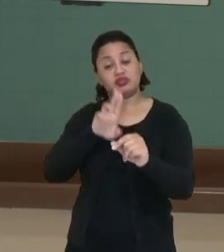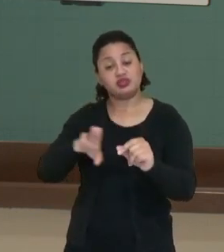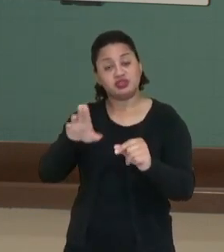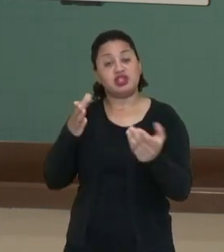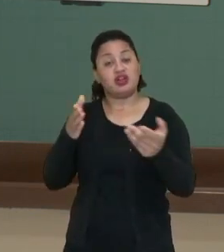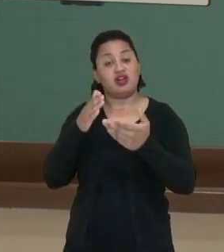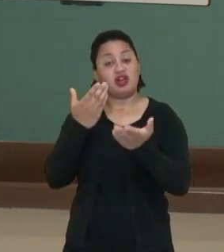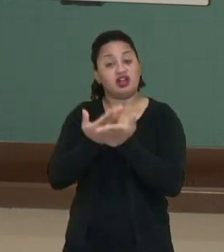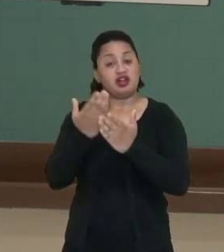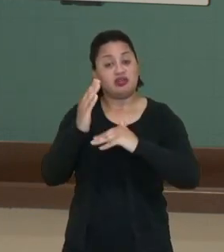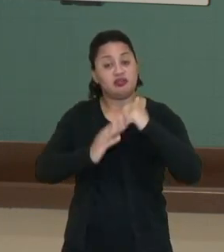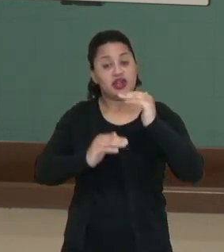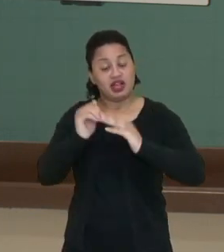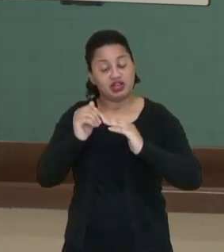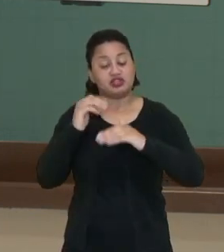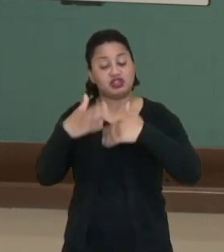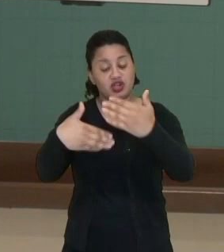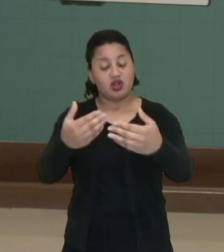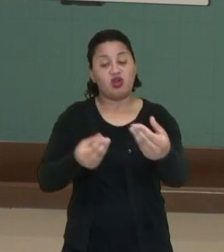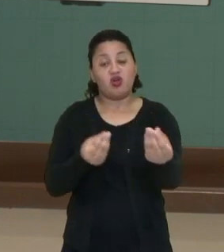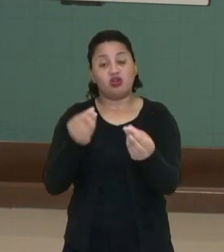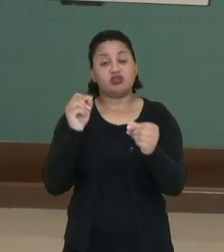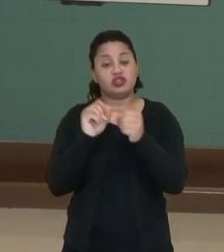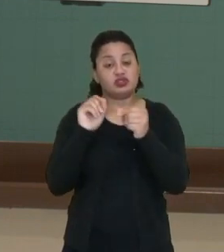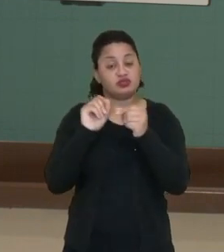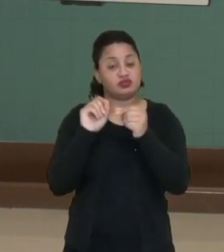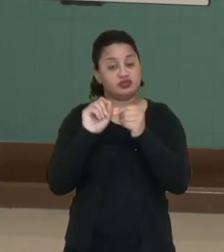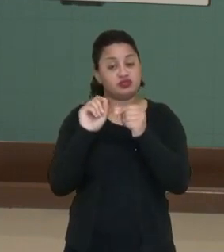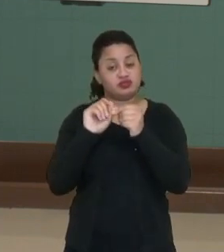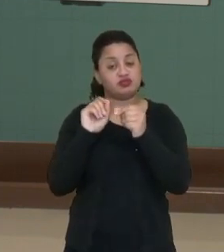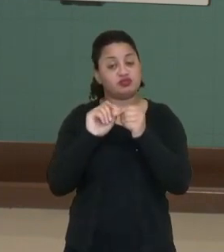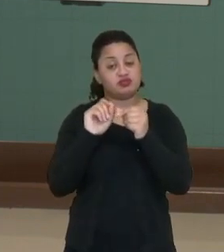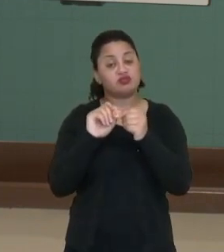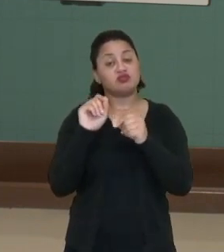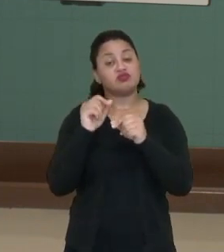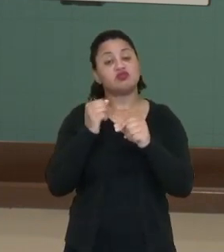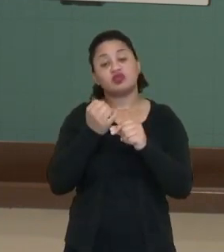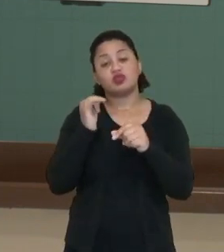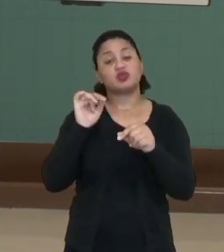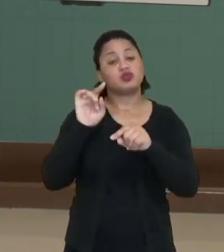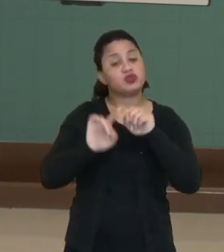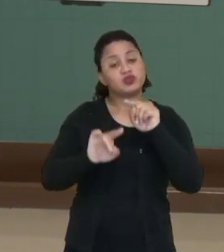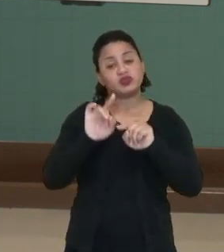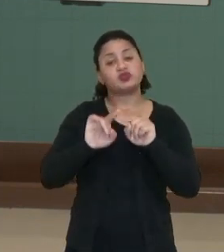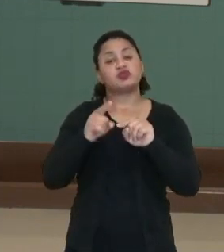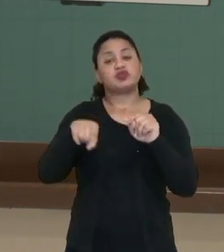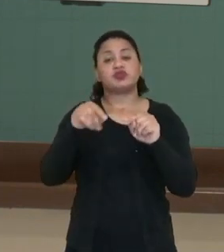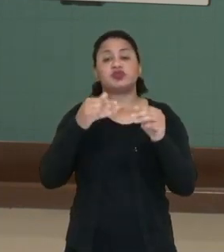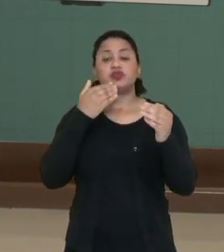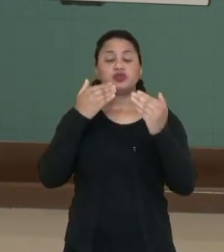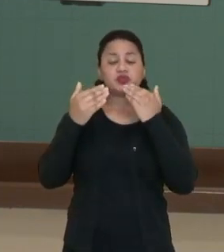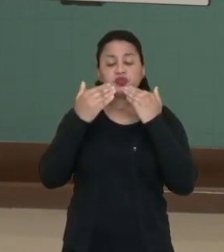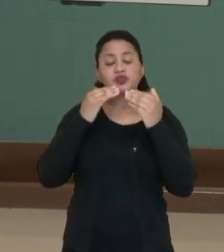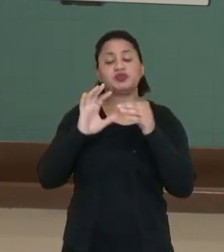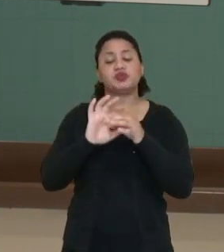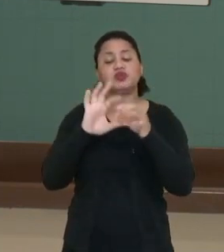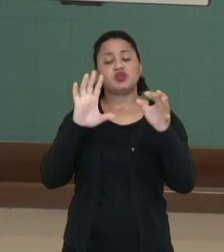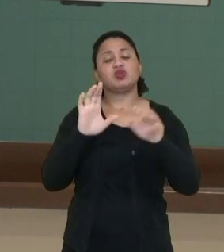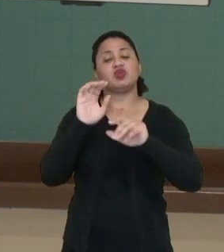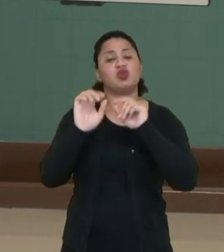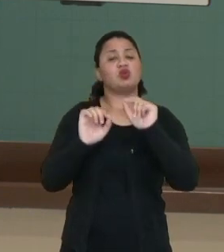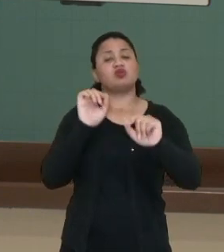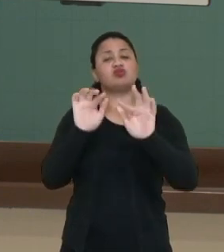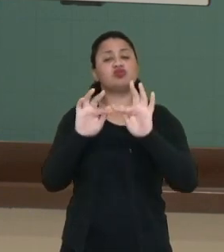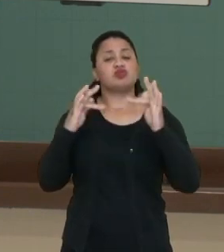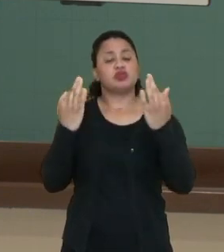mão na massa, o procedimento que nós vamos dar, né, com esses objetos. E você vai pedir autorização aí para a